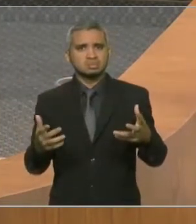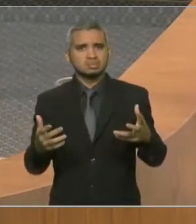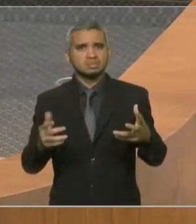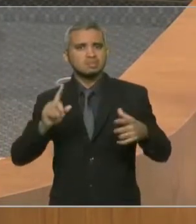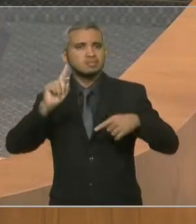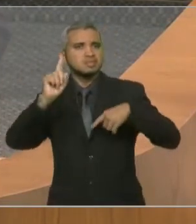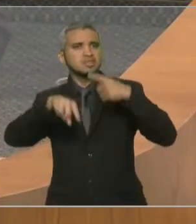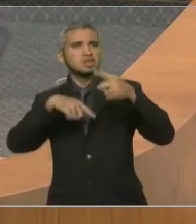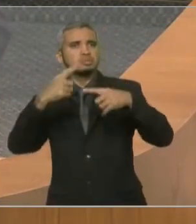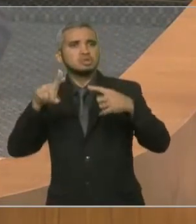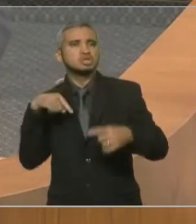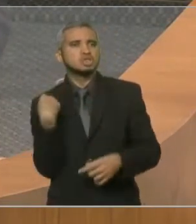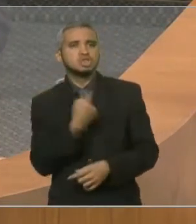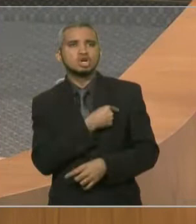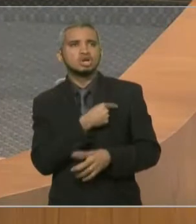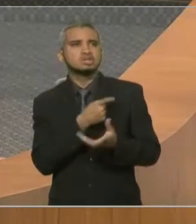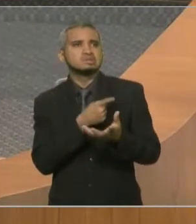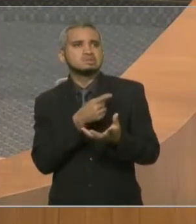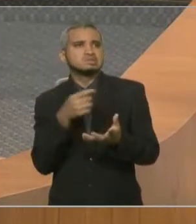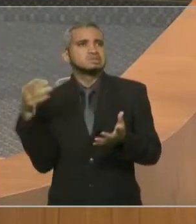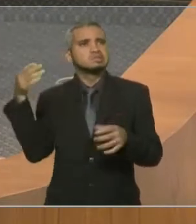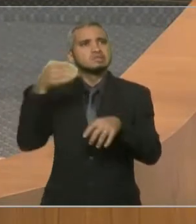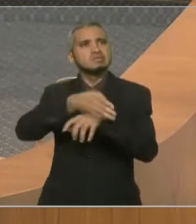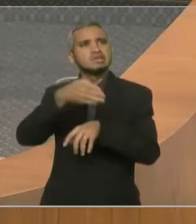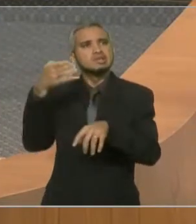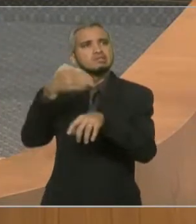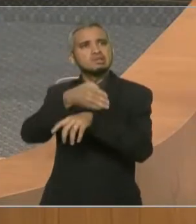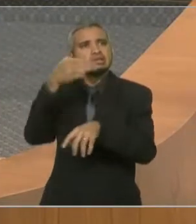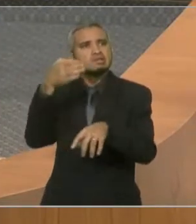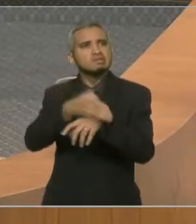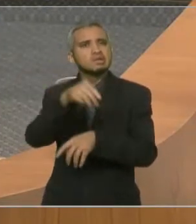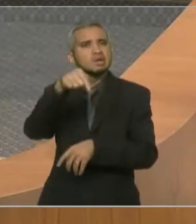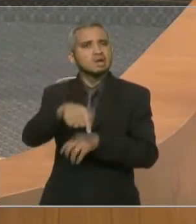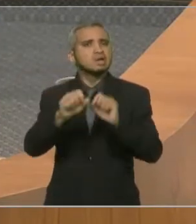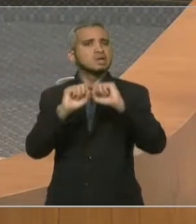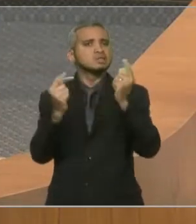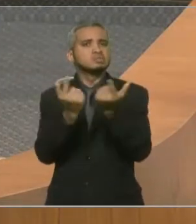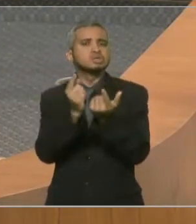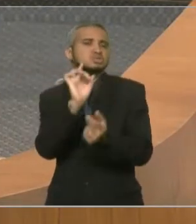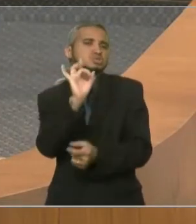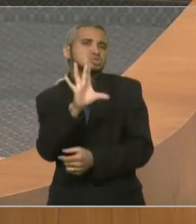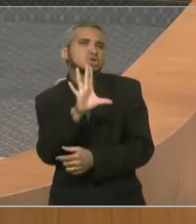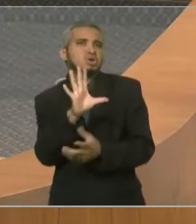quê. Porque nem nome de aponte nós podemos dar mais.